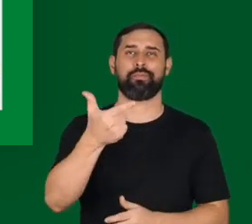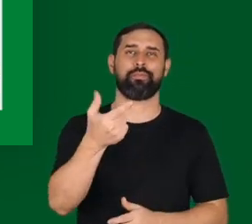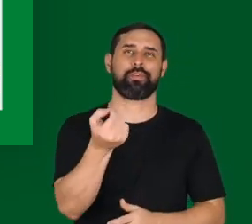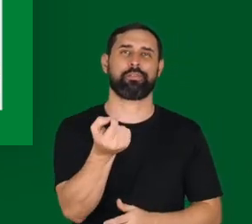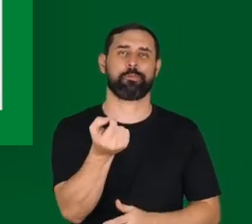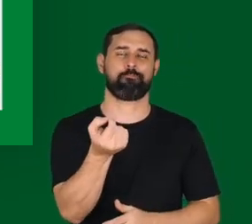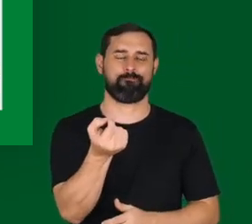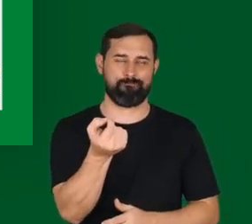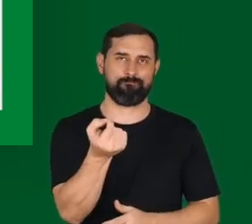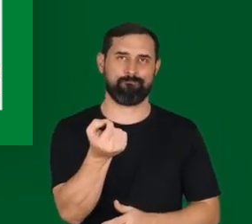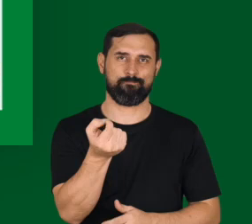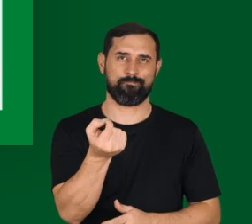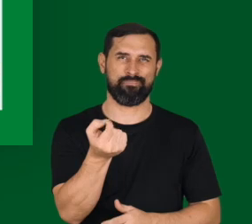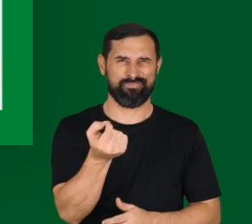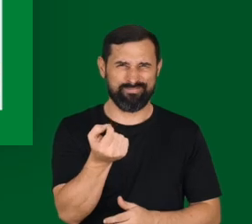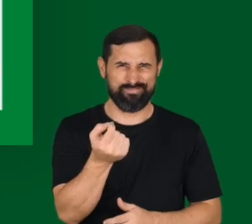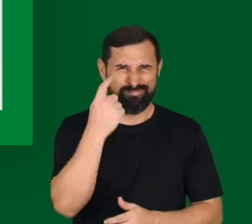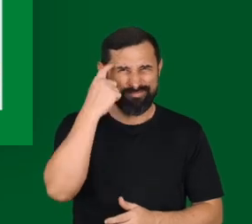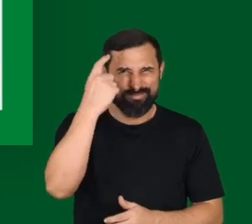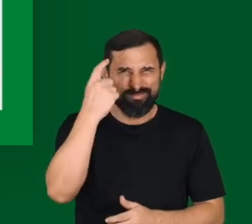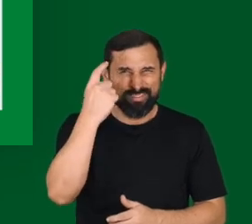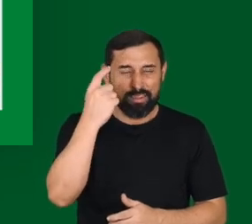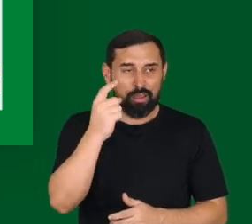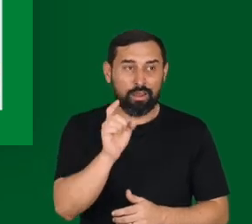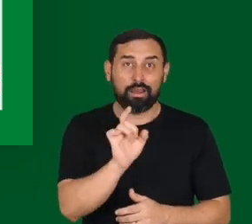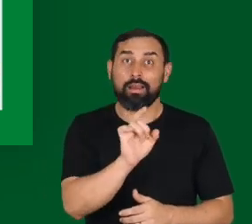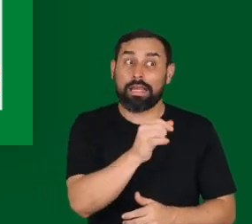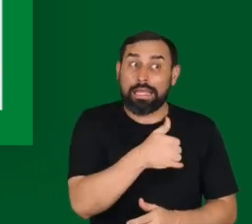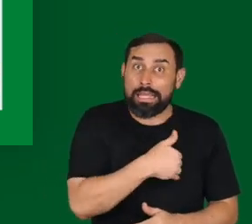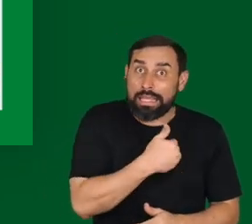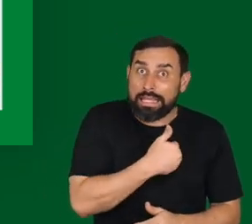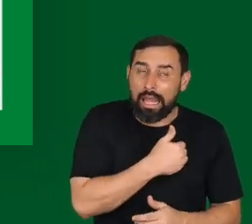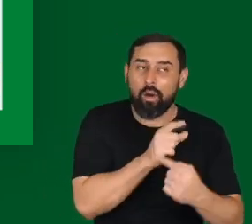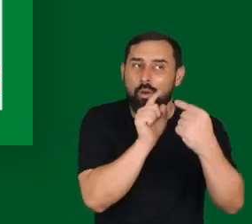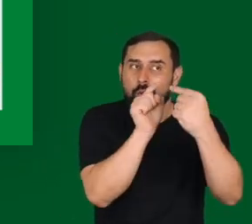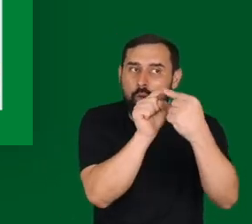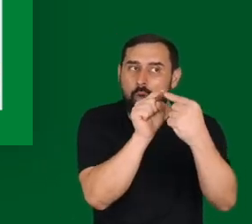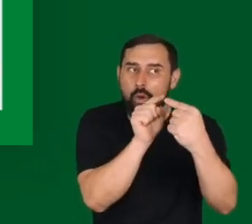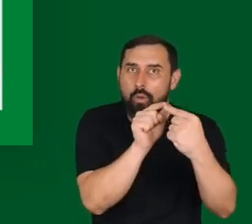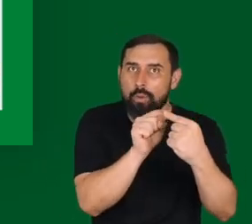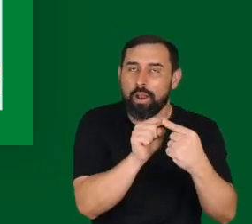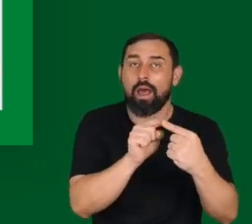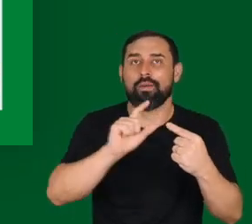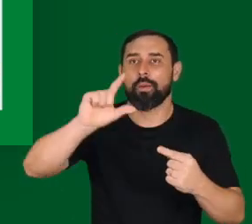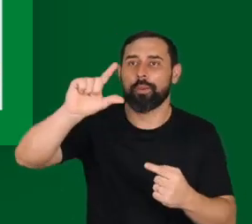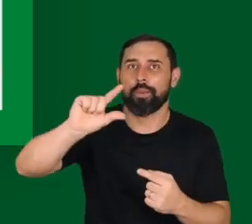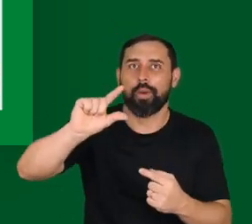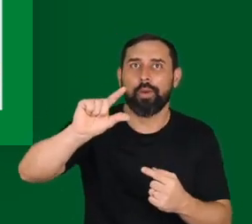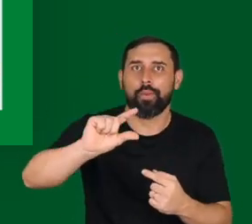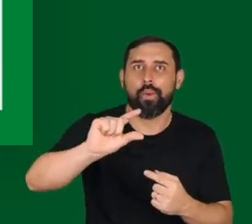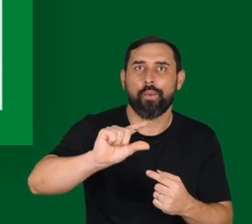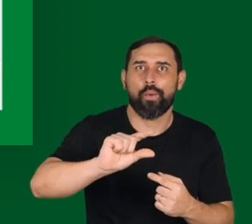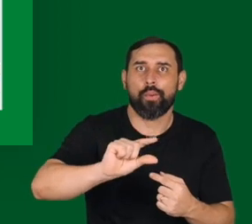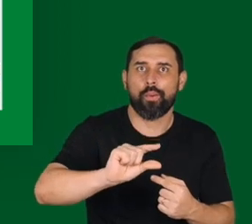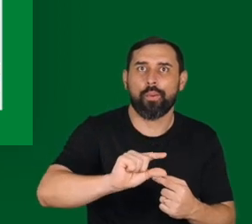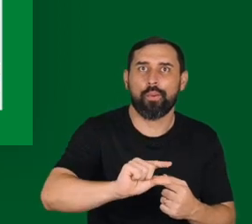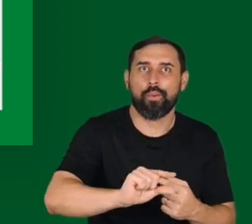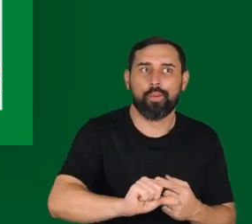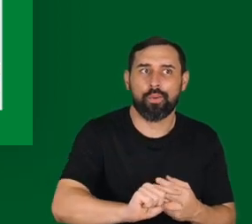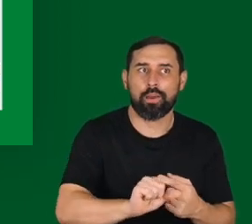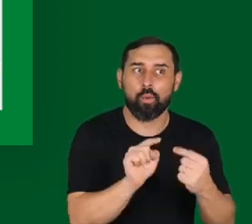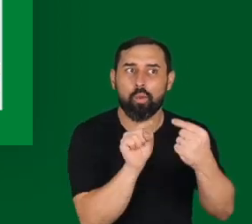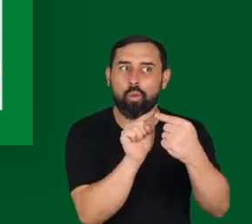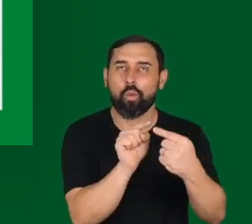máxima ela vai até 20, né? Então, assim, conforme aumento da idade, a gente tem